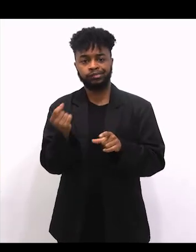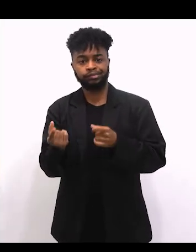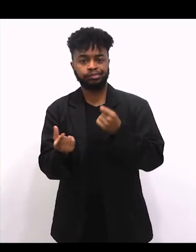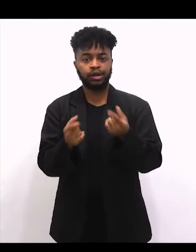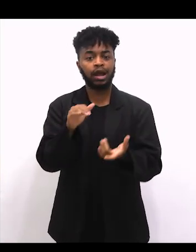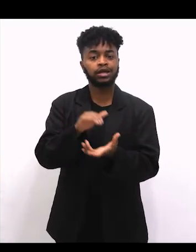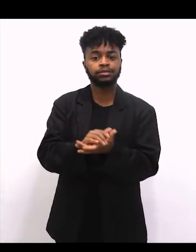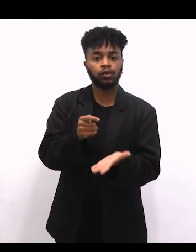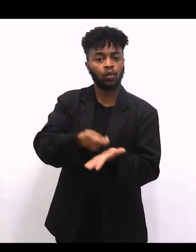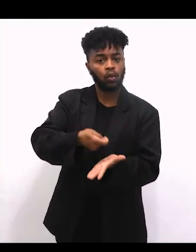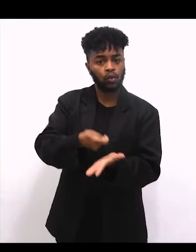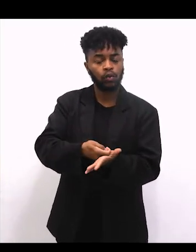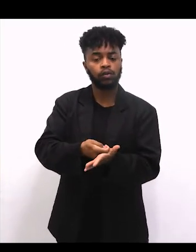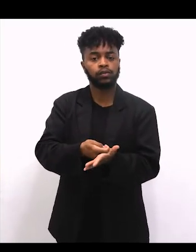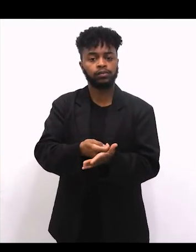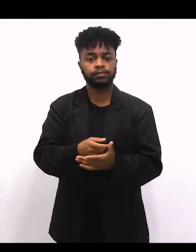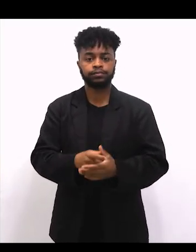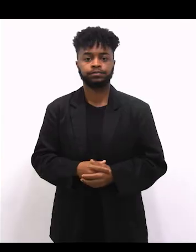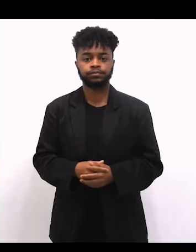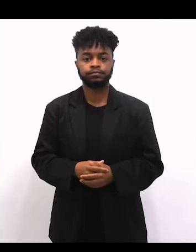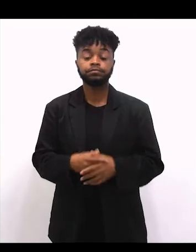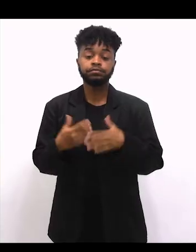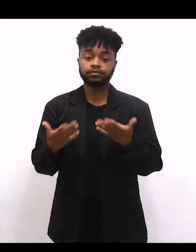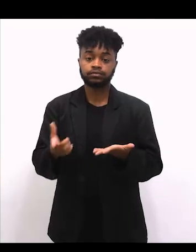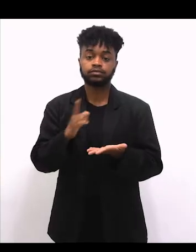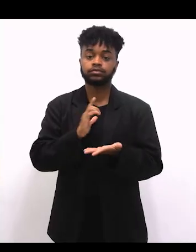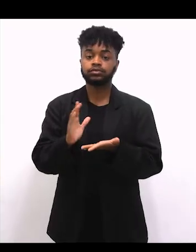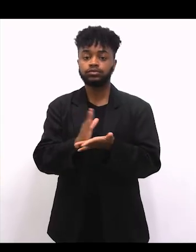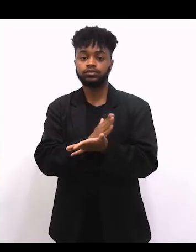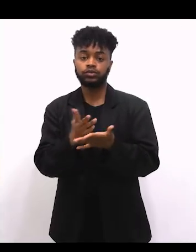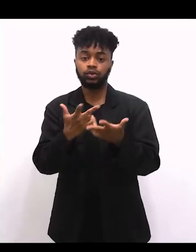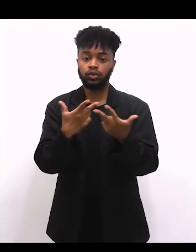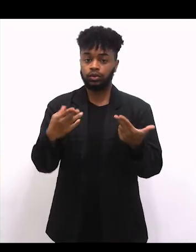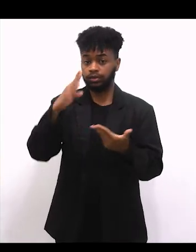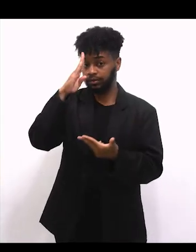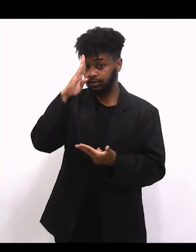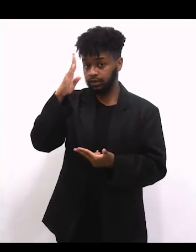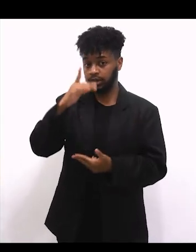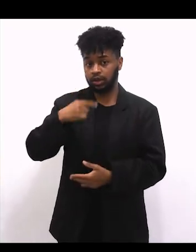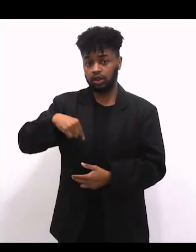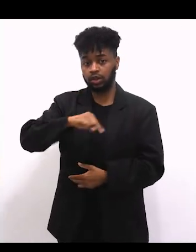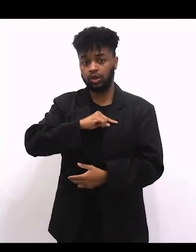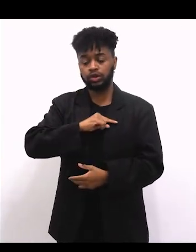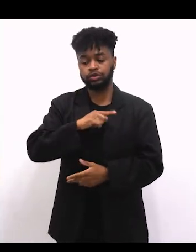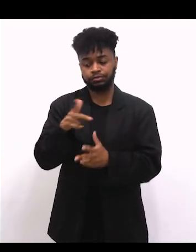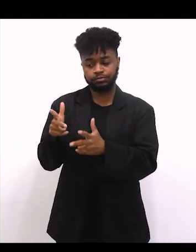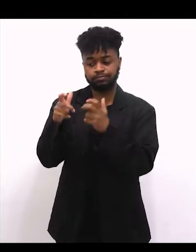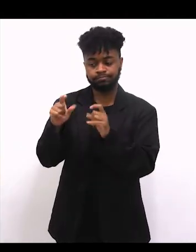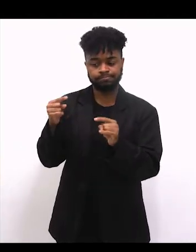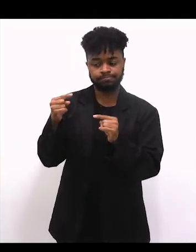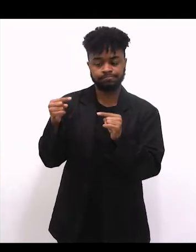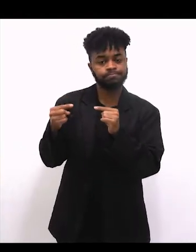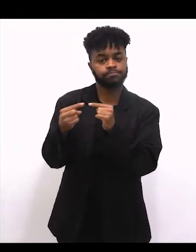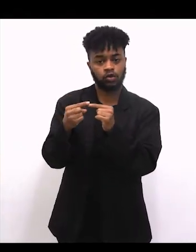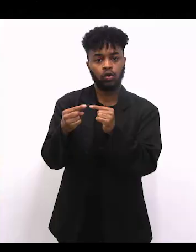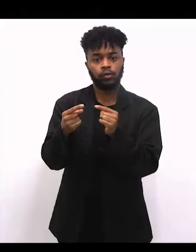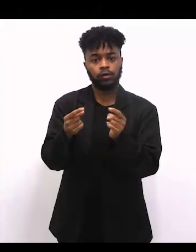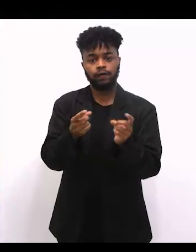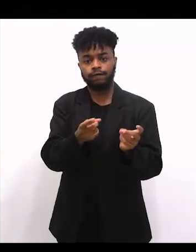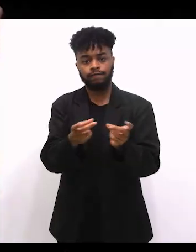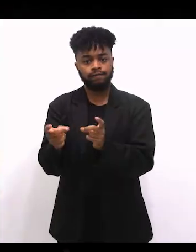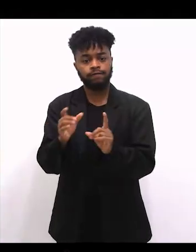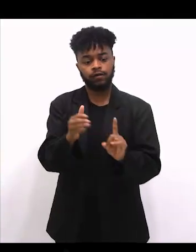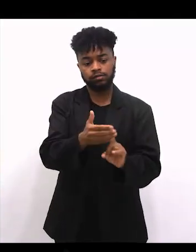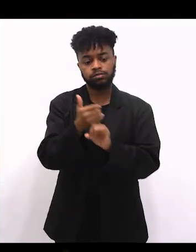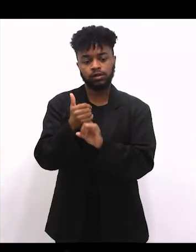mas temos o casamento forçado. Então, a gente tem algumas finalidades para que sejam configurado o tráfico de pessoas.